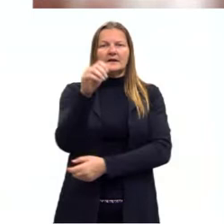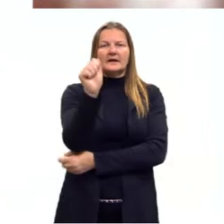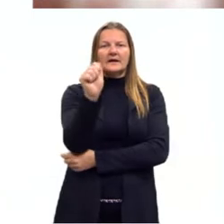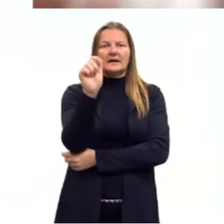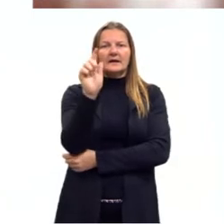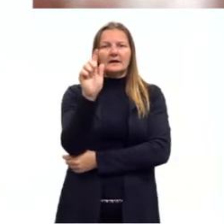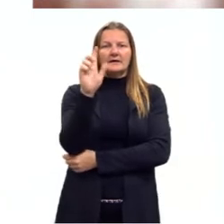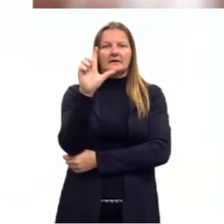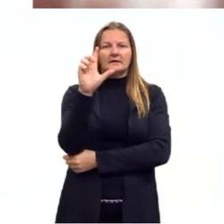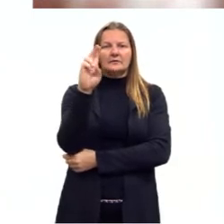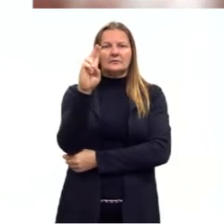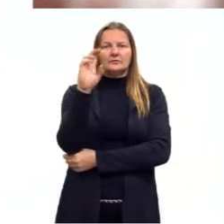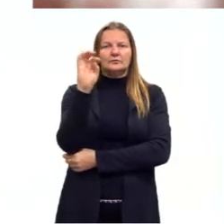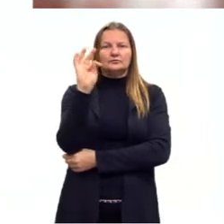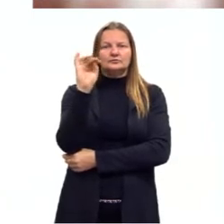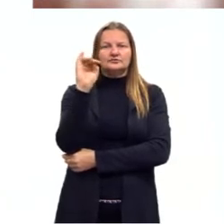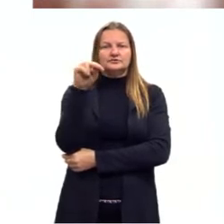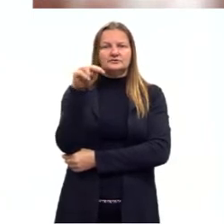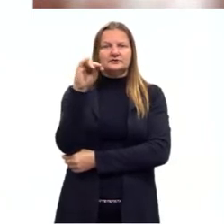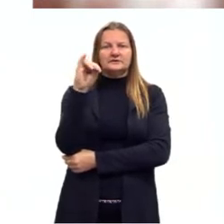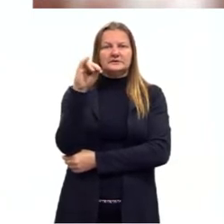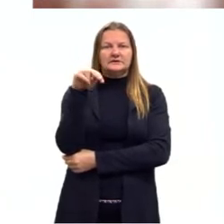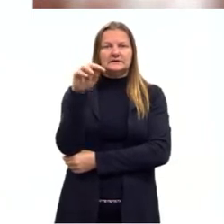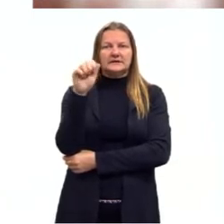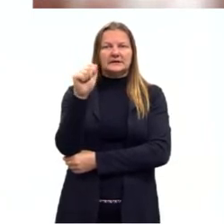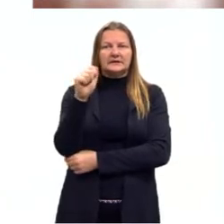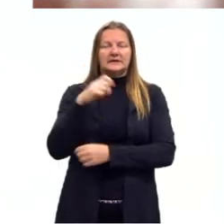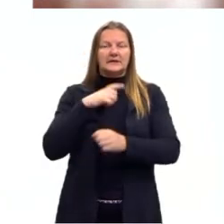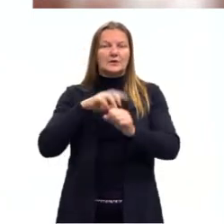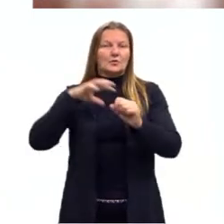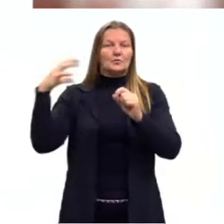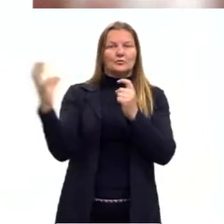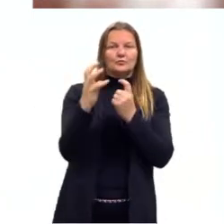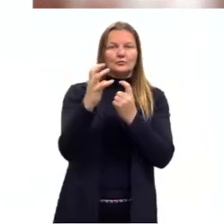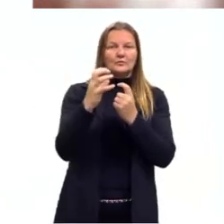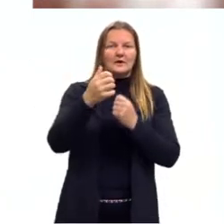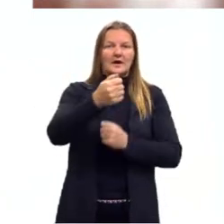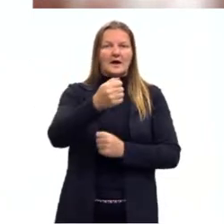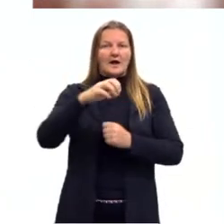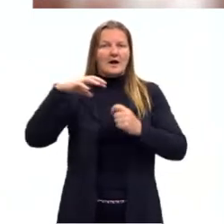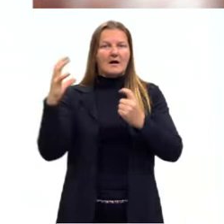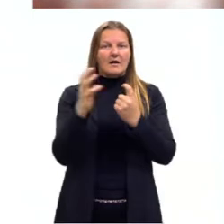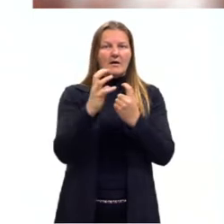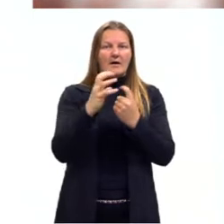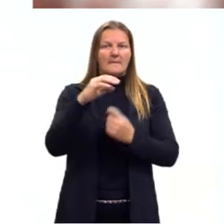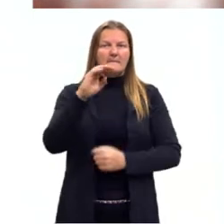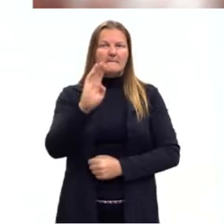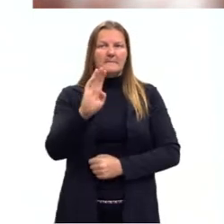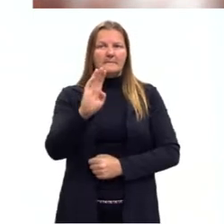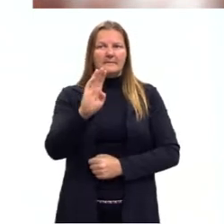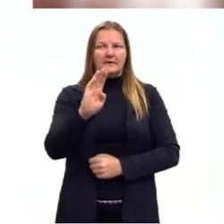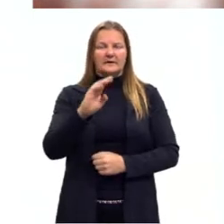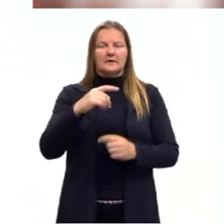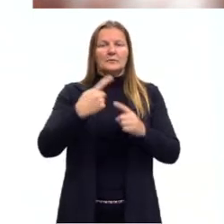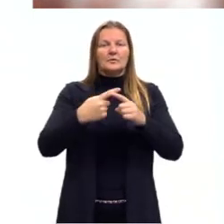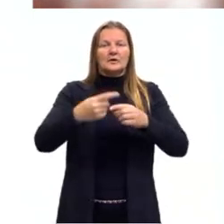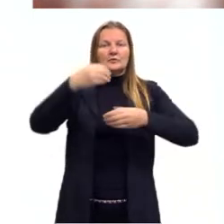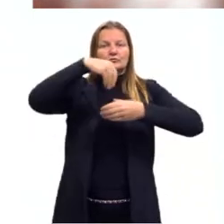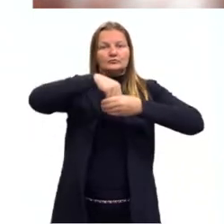temos aglutinina anti a e aglutinina anti B